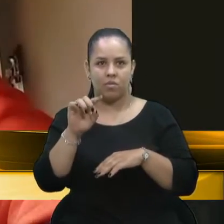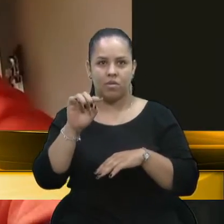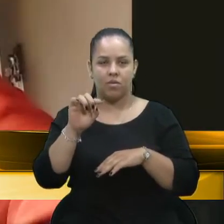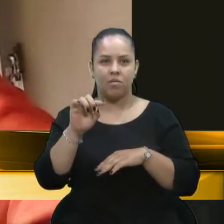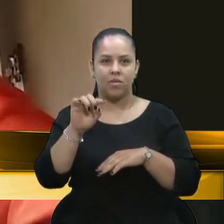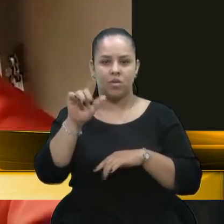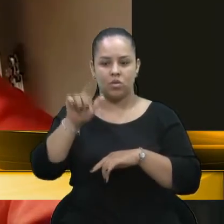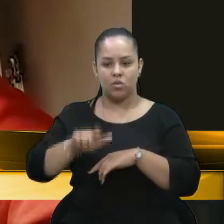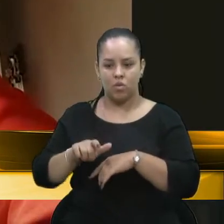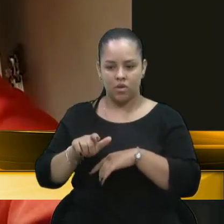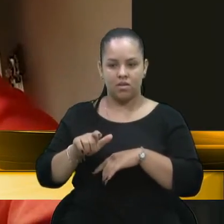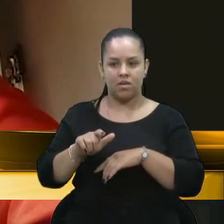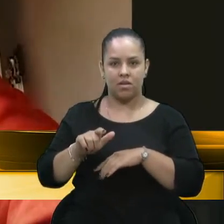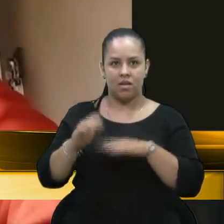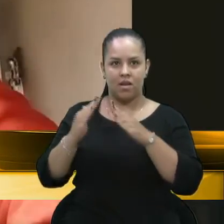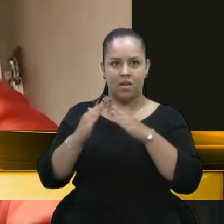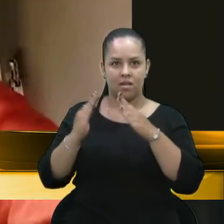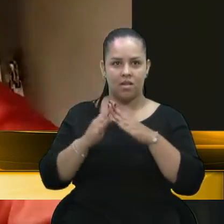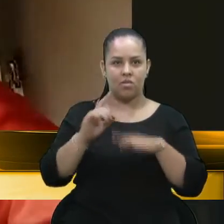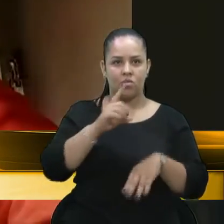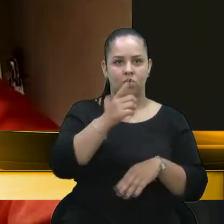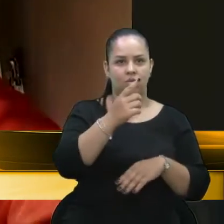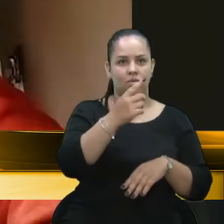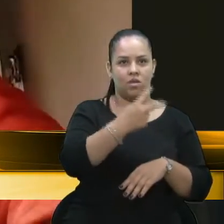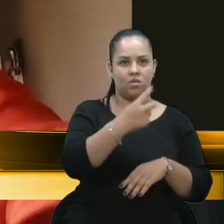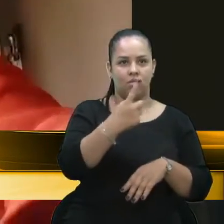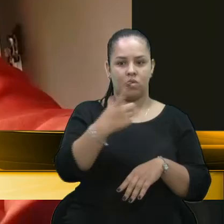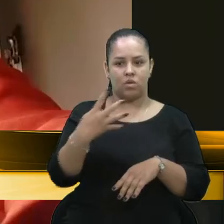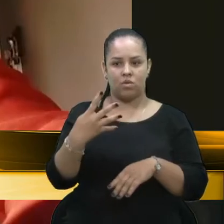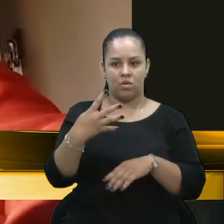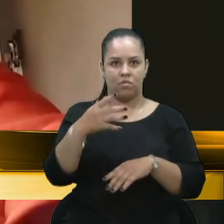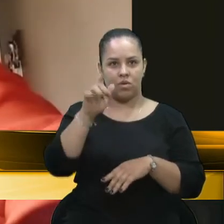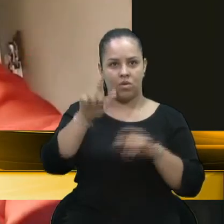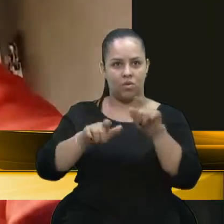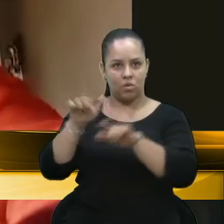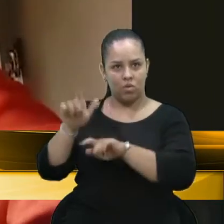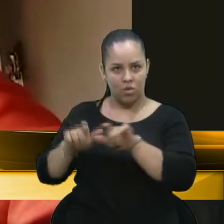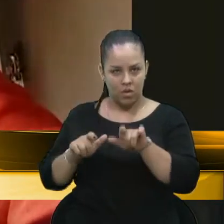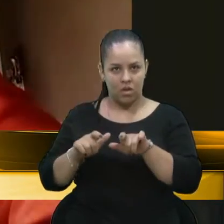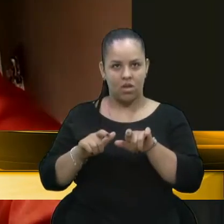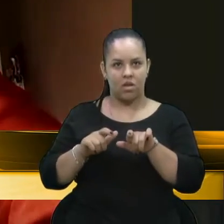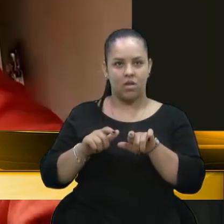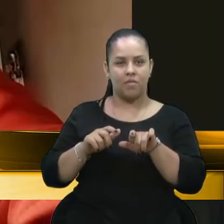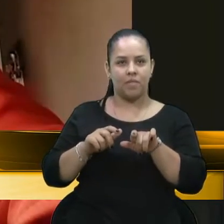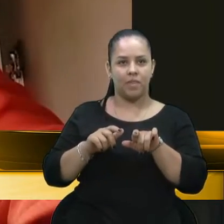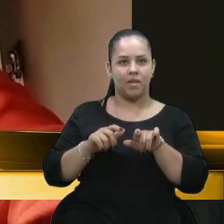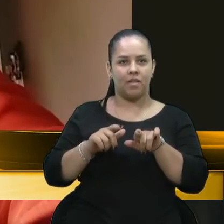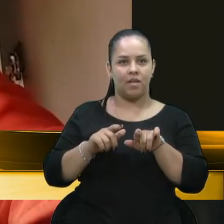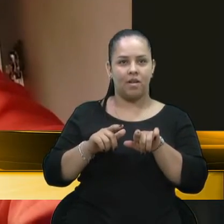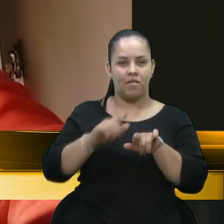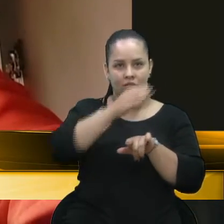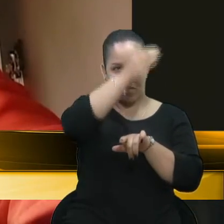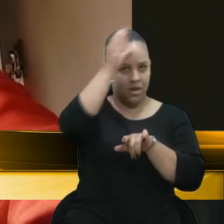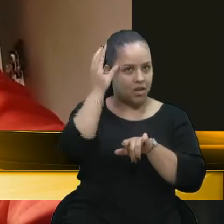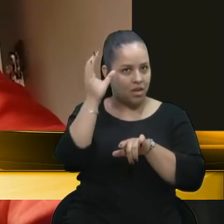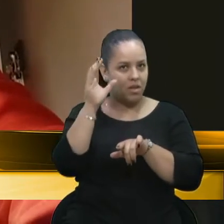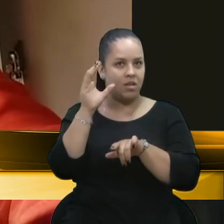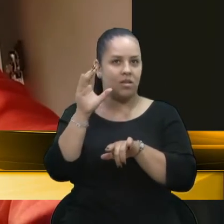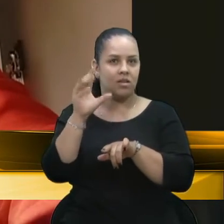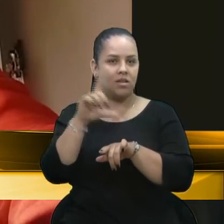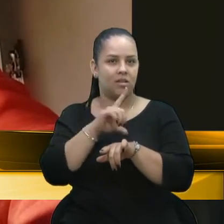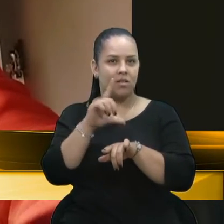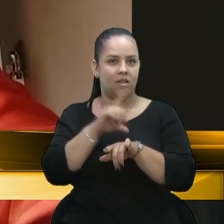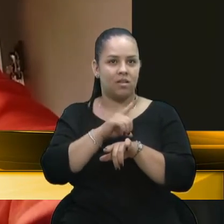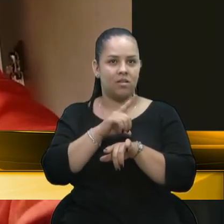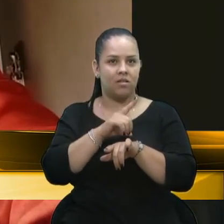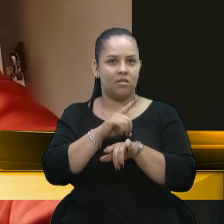214 pessoas estão em enfermarias, 128 pessoas em UTIs e nós temos já 520 óbitos,